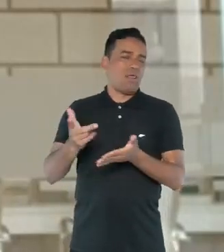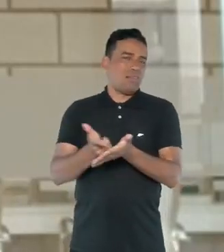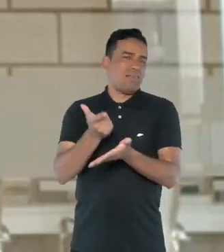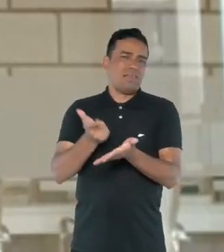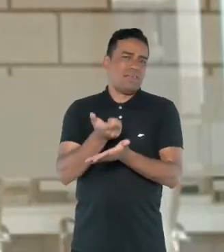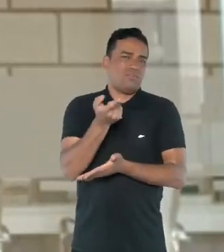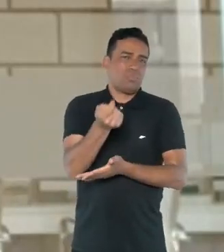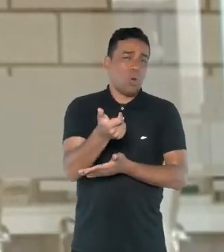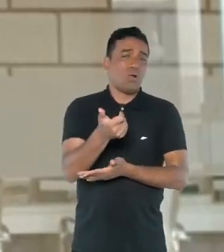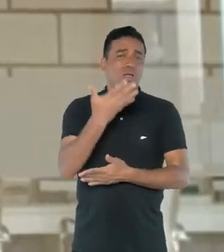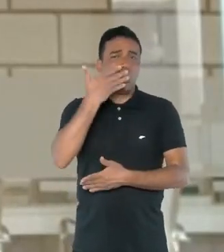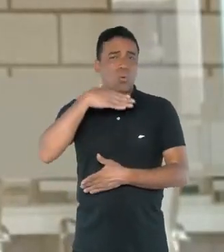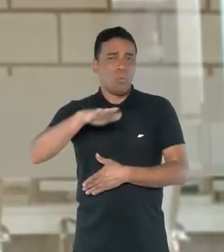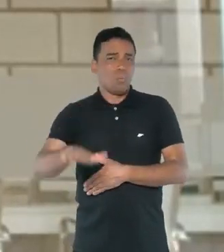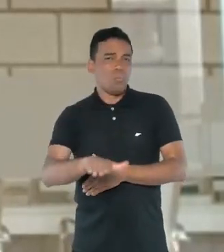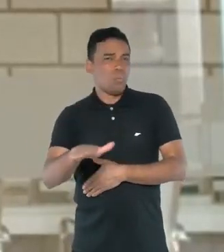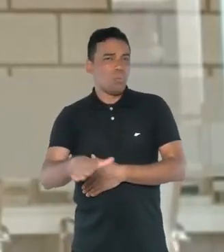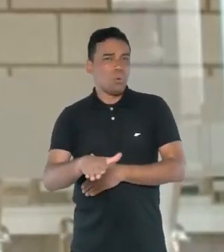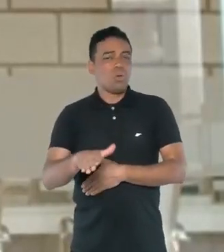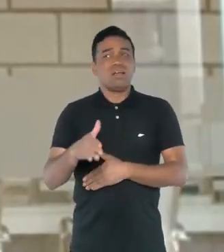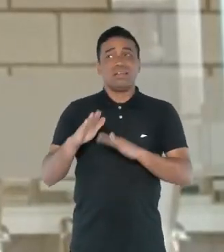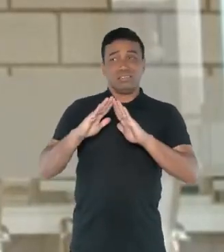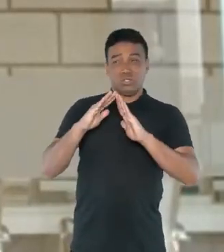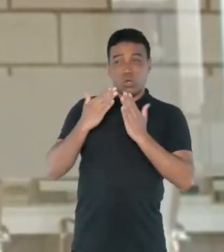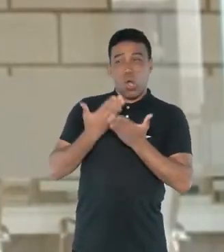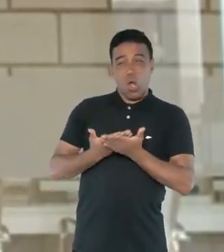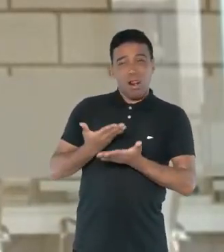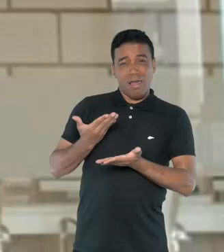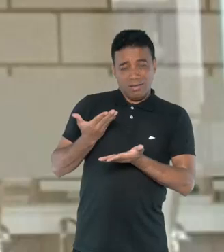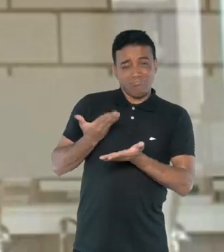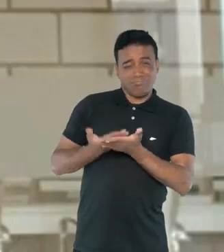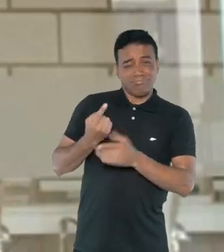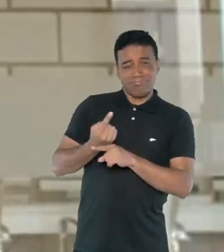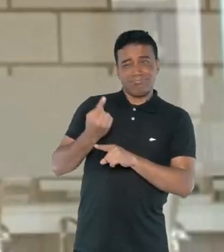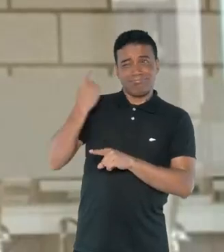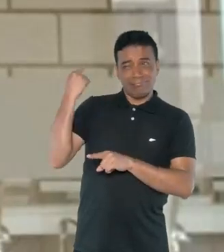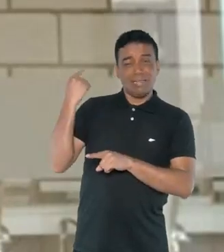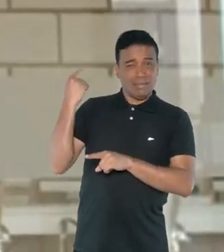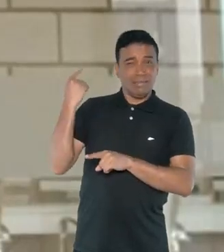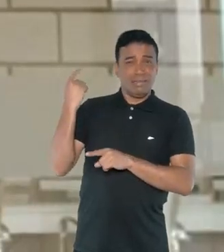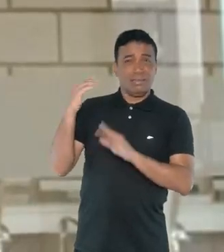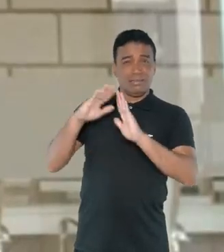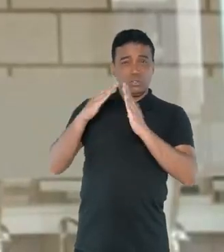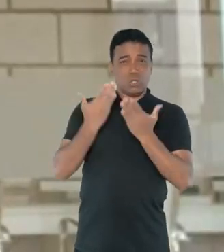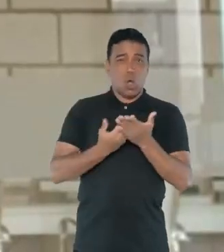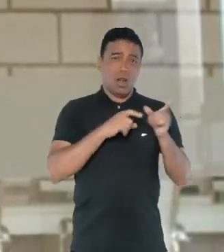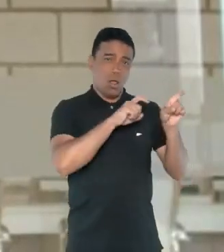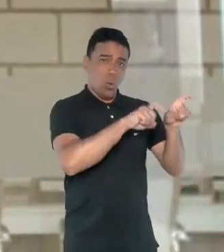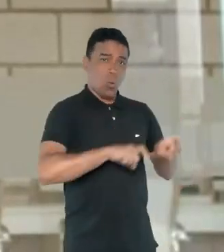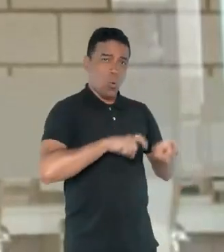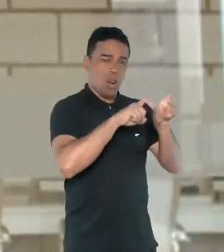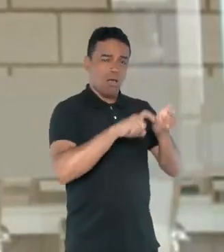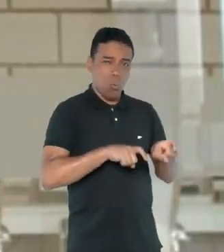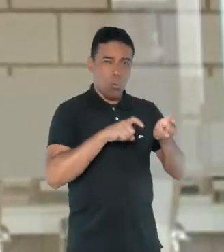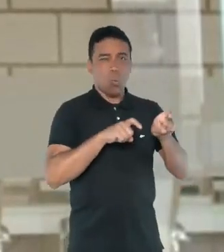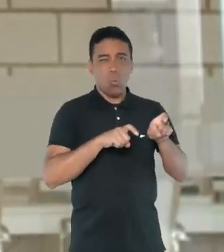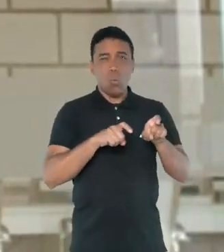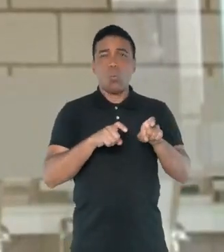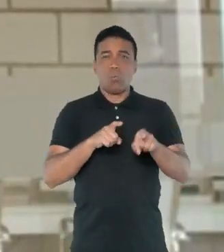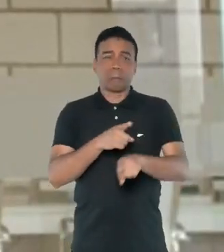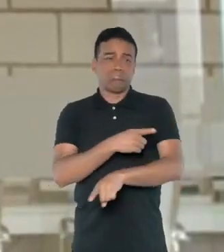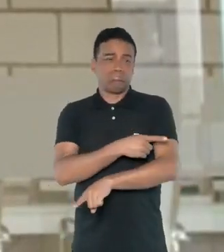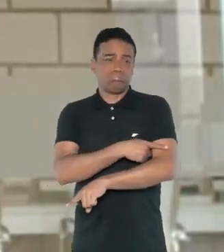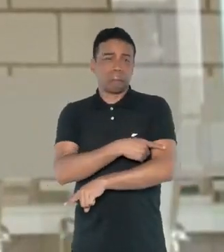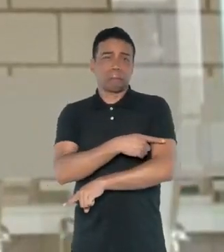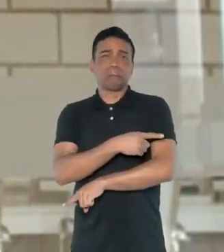moleque, estudando numa das escolas rurais, onde eu estudei os primeiros 4 anos,